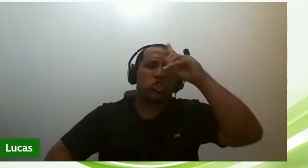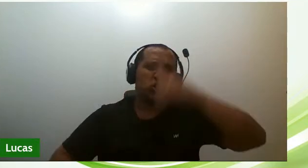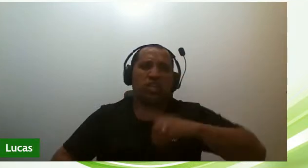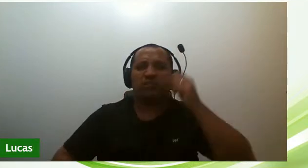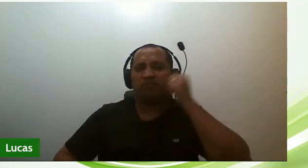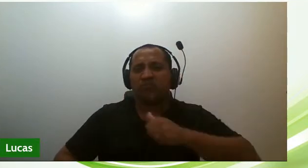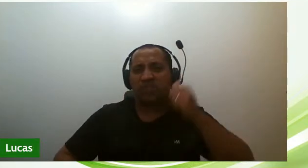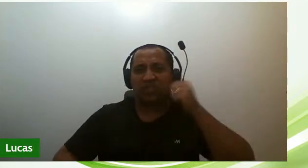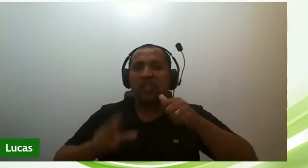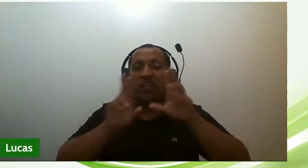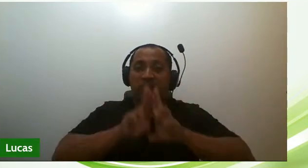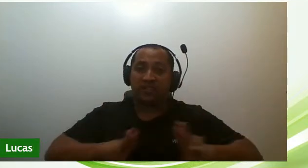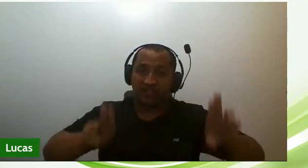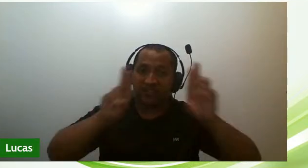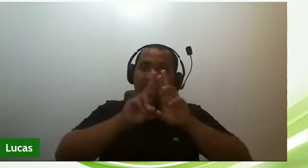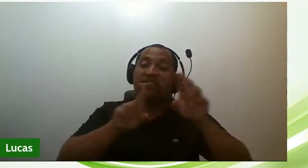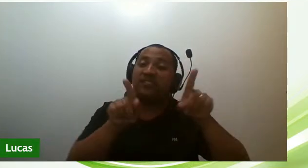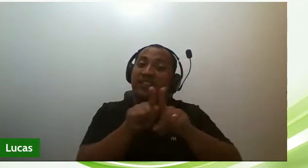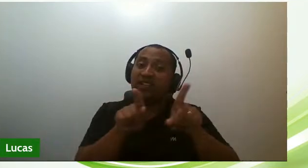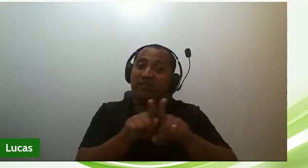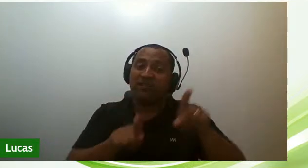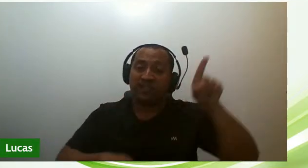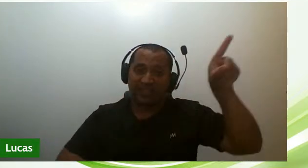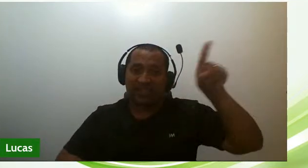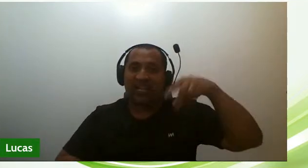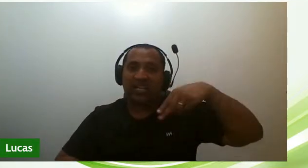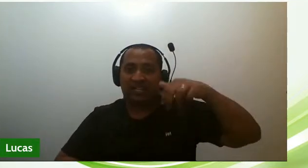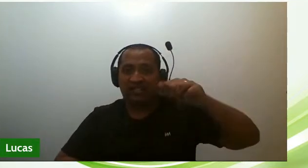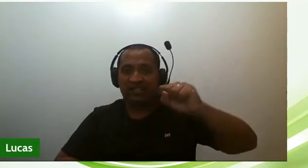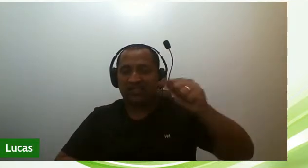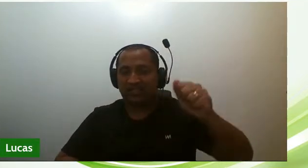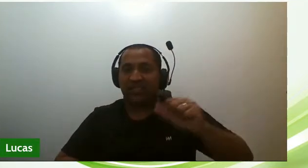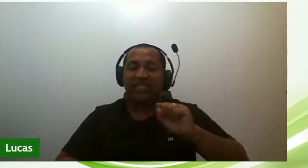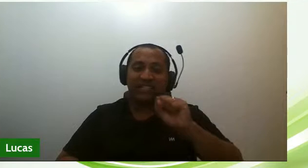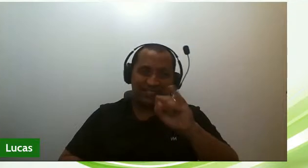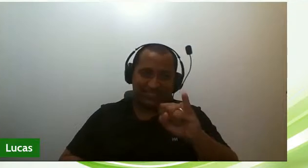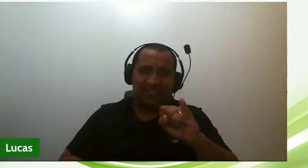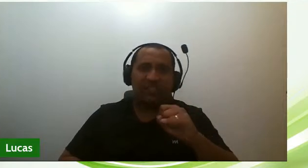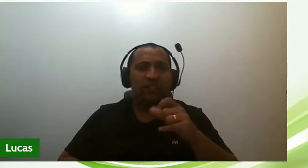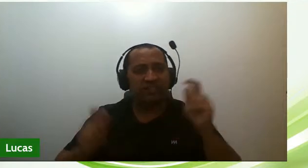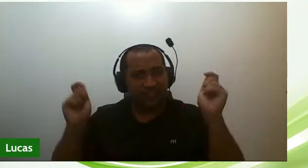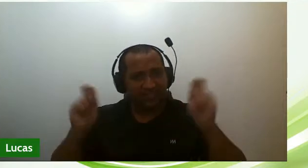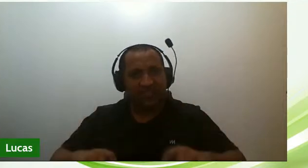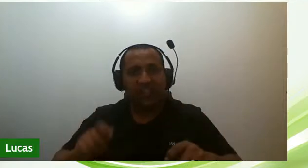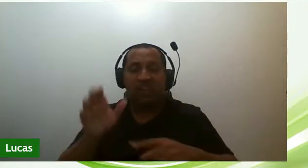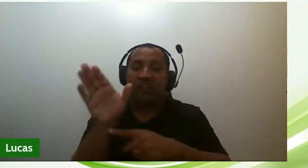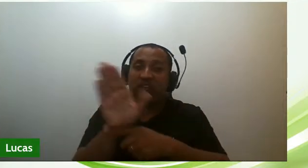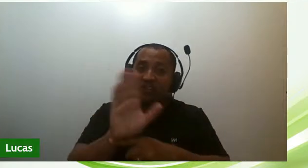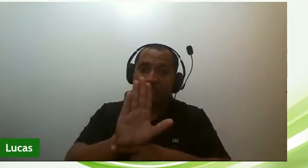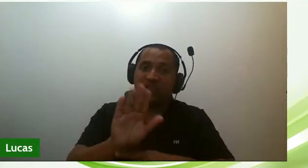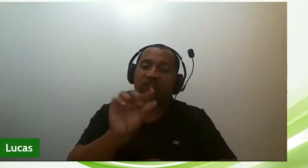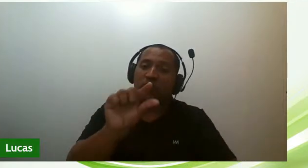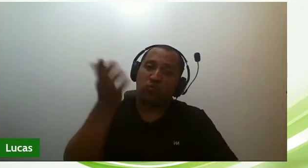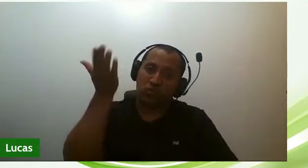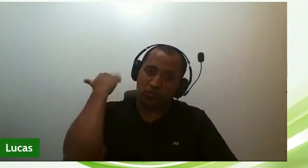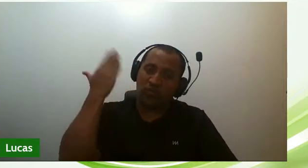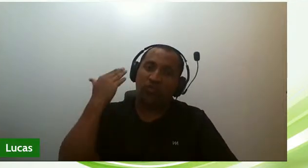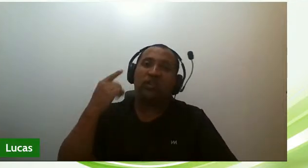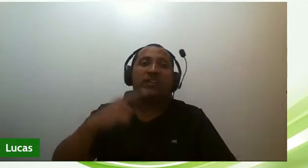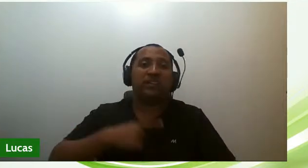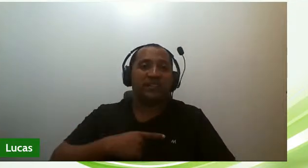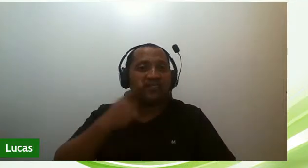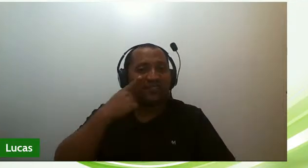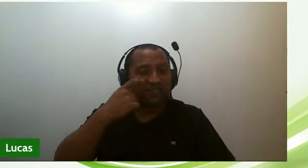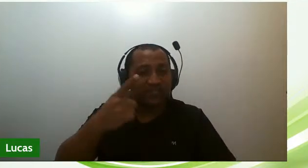nas universidades e na NASA. Uhum. Né, isso até, né, para quem tiver a chance, é um tema de um filme, né, que foi lançado recentemente. O pessoal que se interessar,